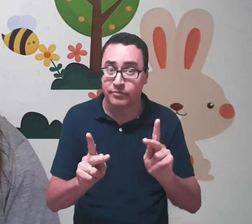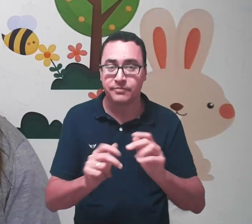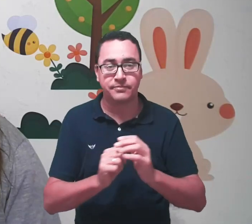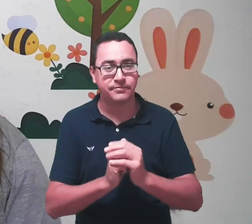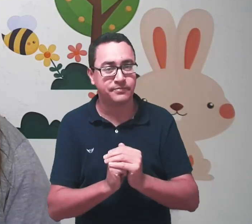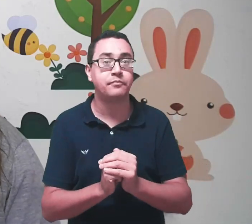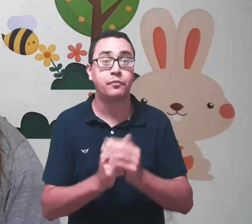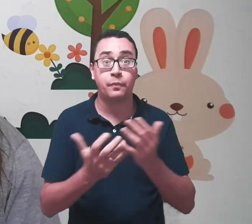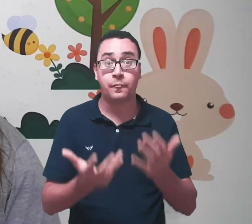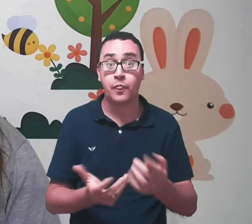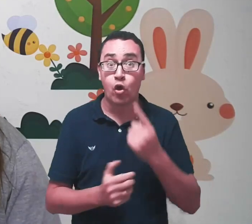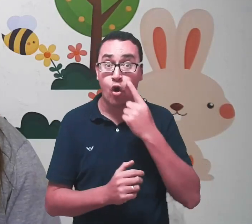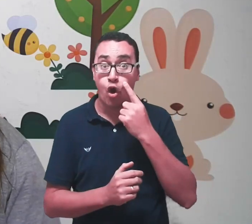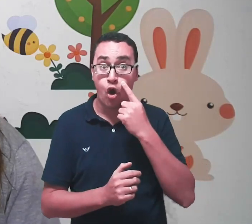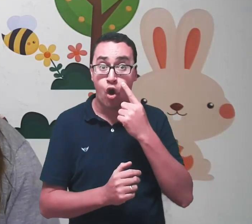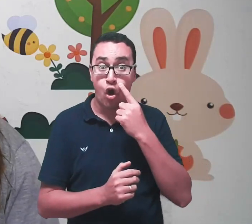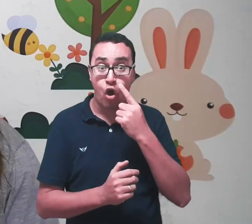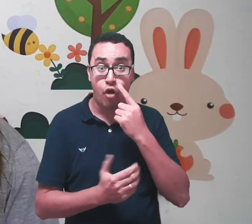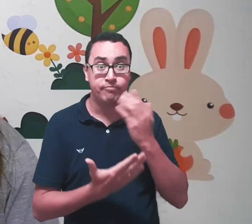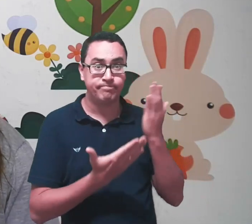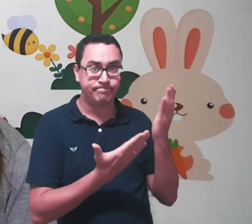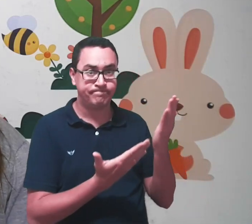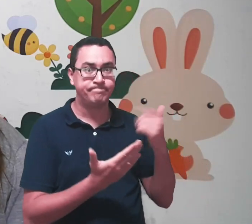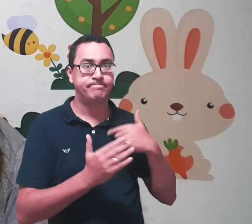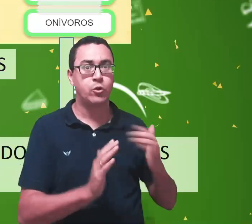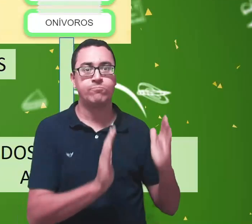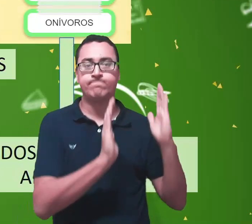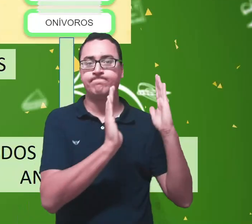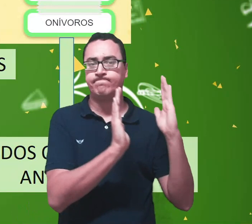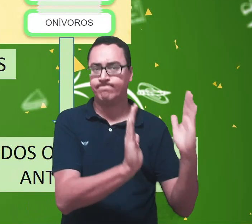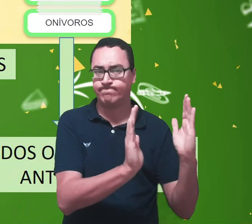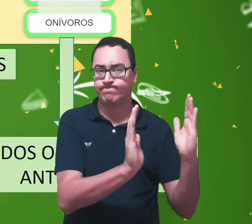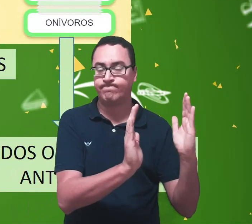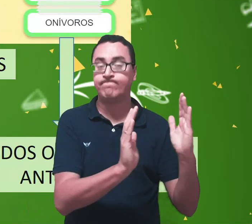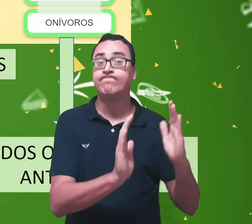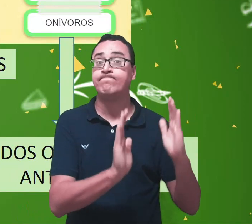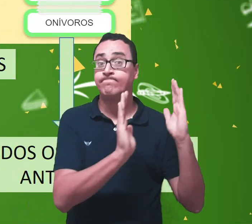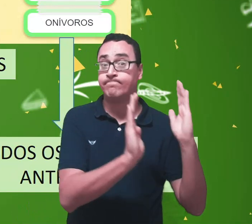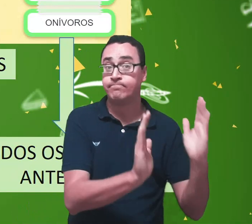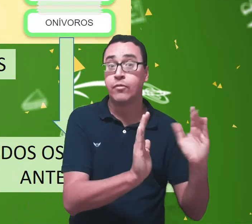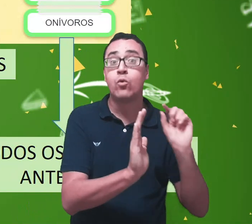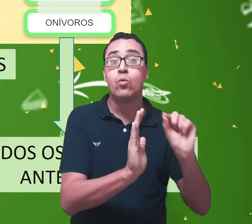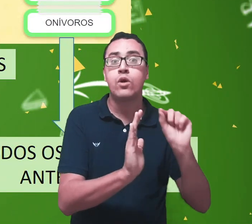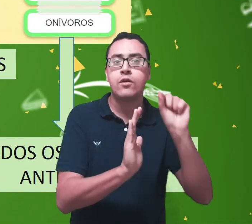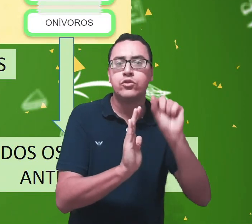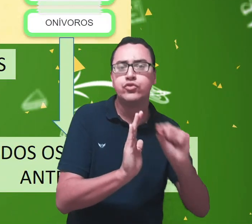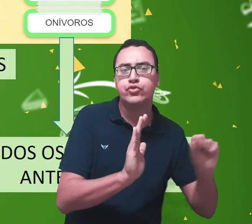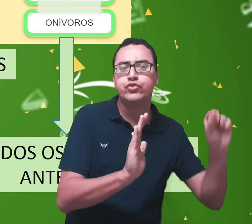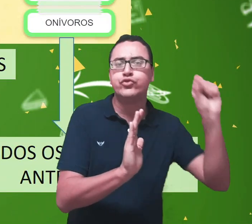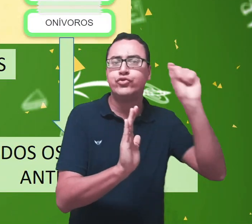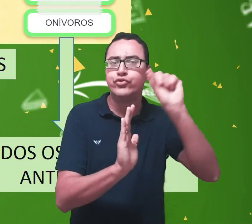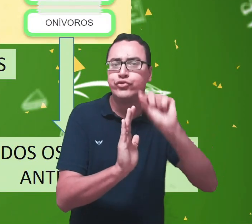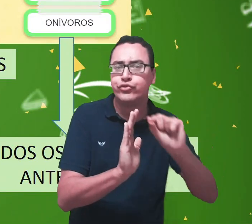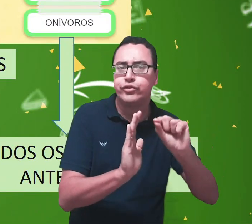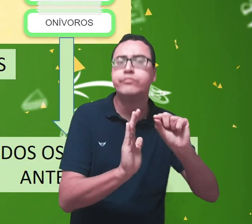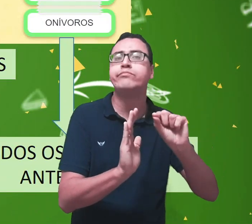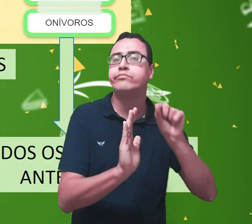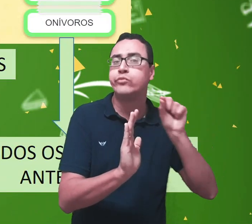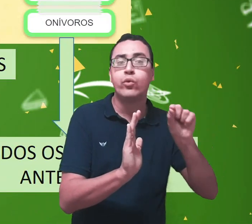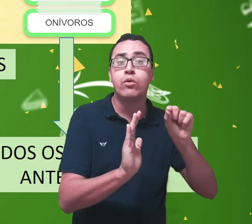bom? Então, olha só o meu aqui como ficou. Aqui deste lado eu tenho circulado,